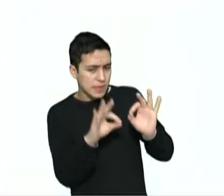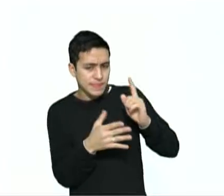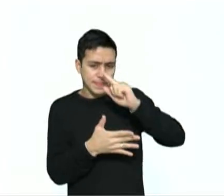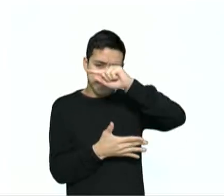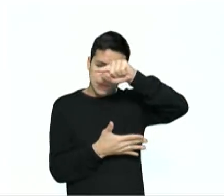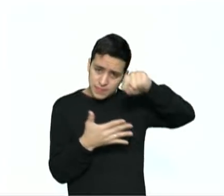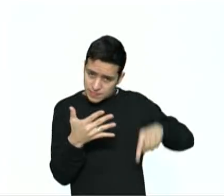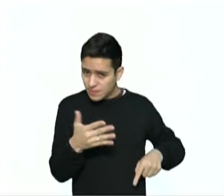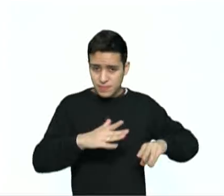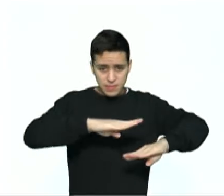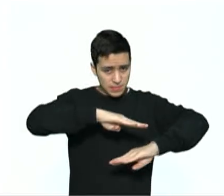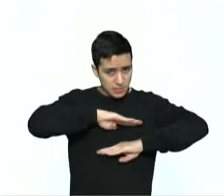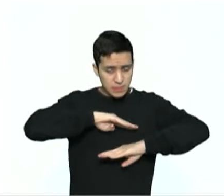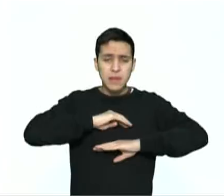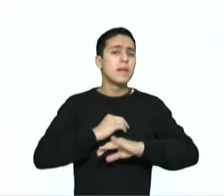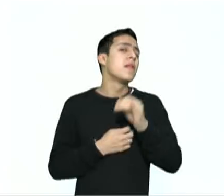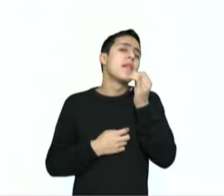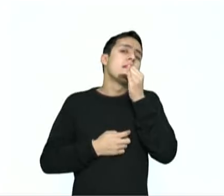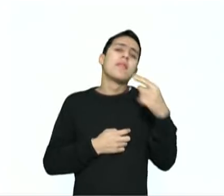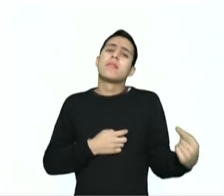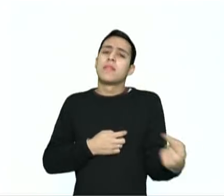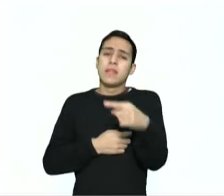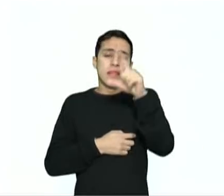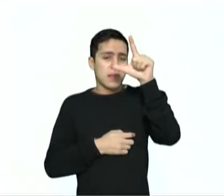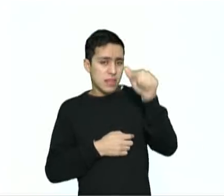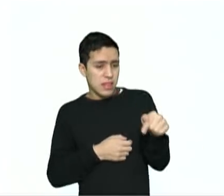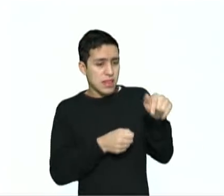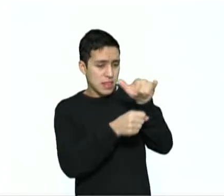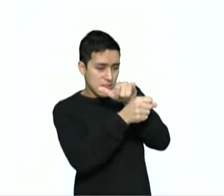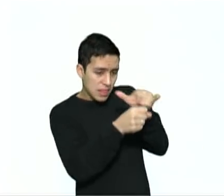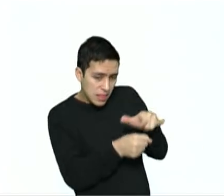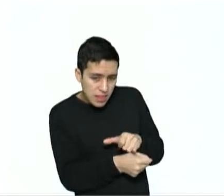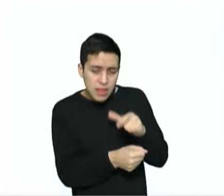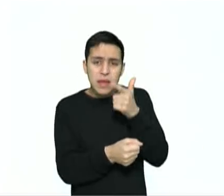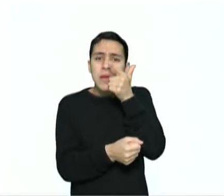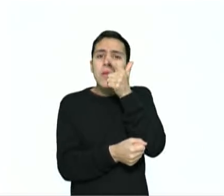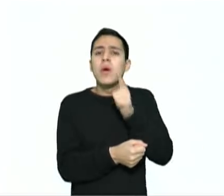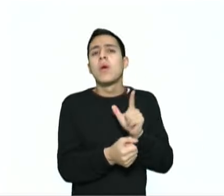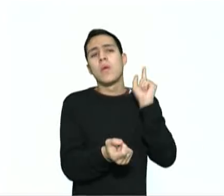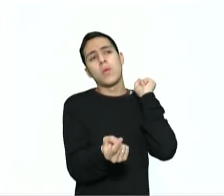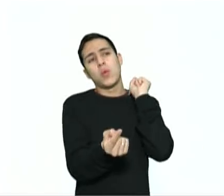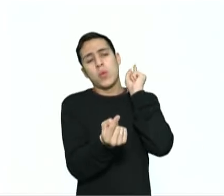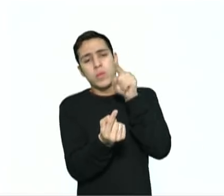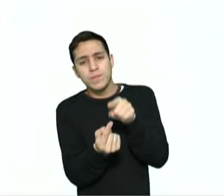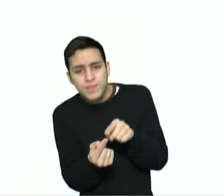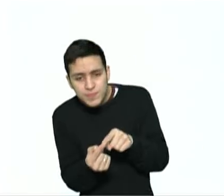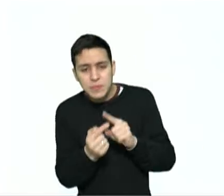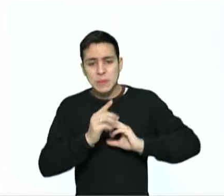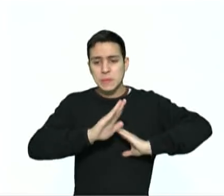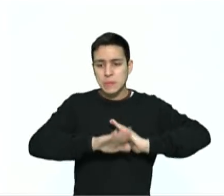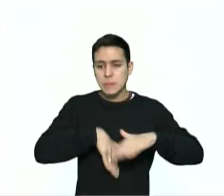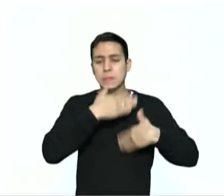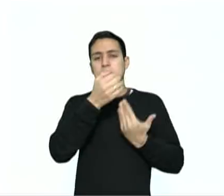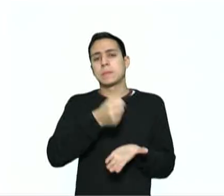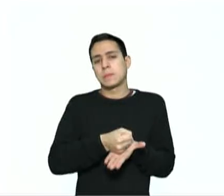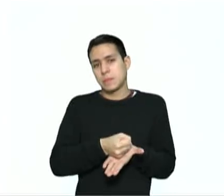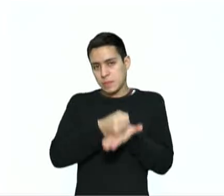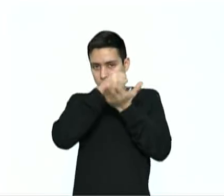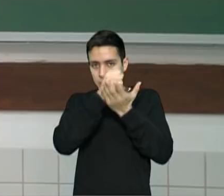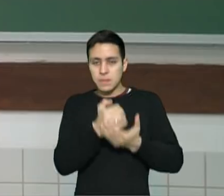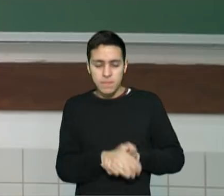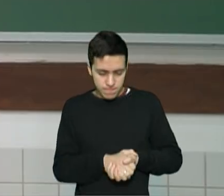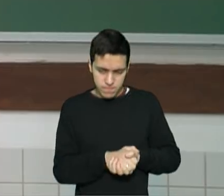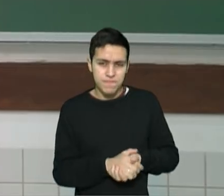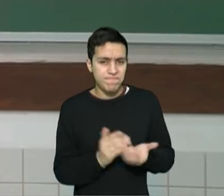algumas situações, como, por exemplo, os 17 mecanismos para atingir o desenvolvimento sustentável. Então,